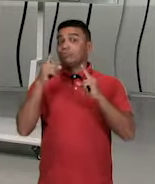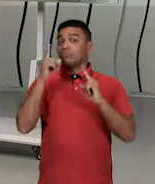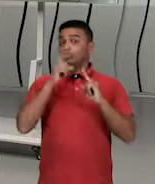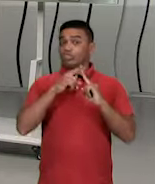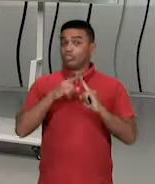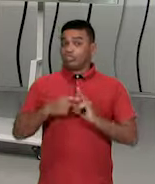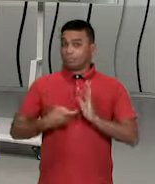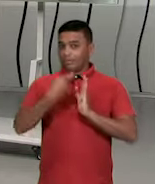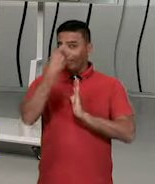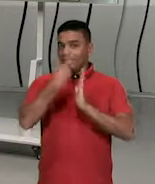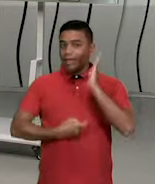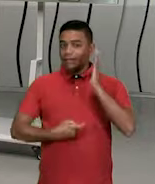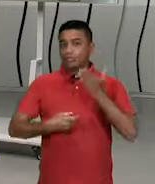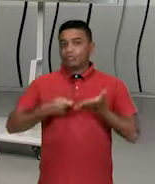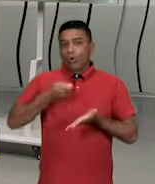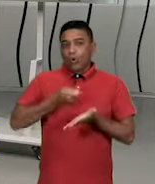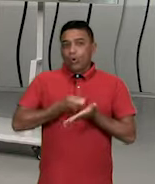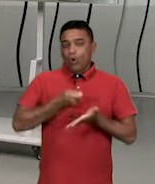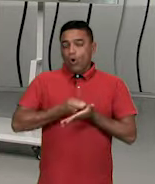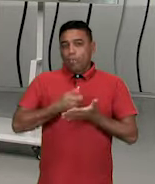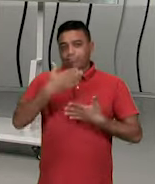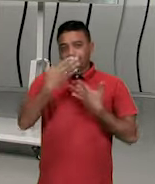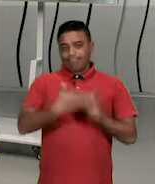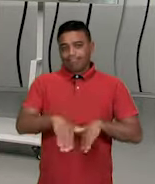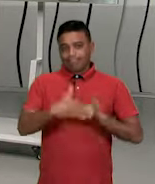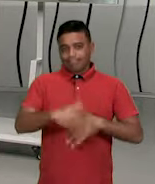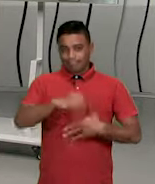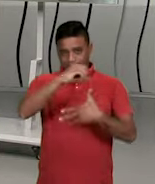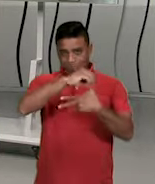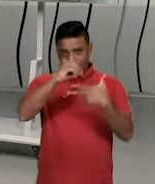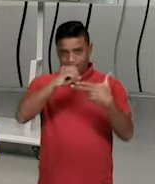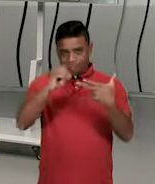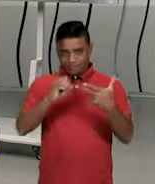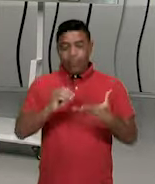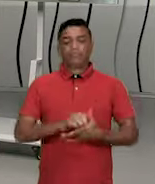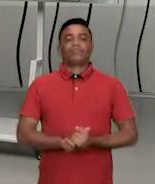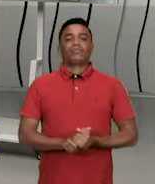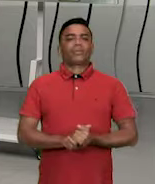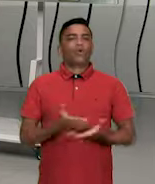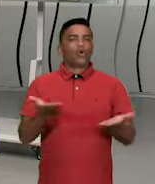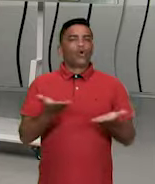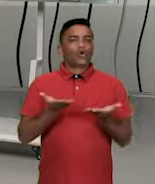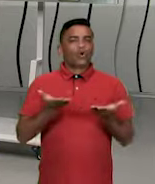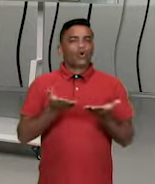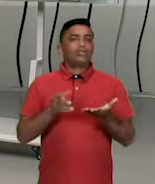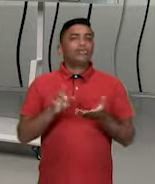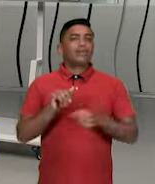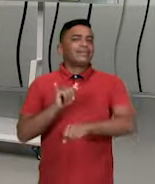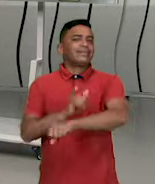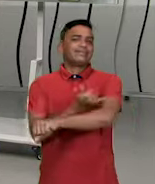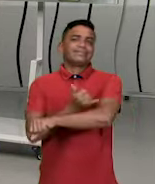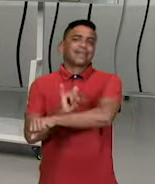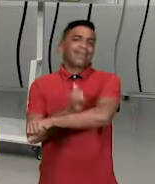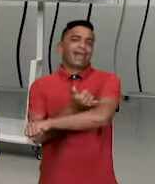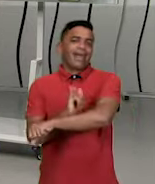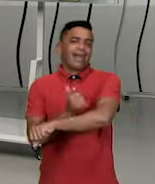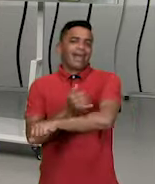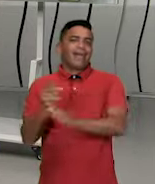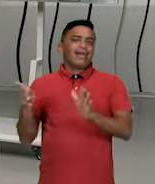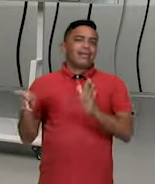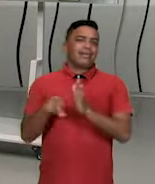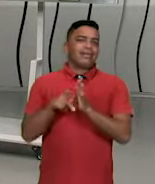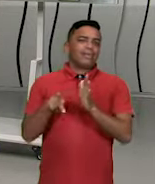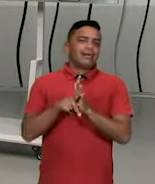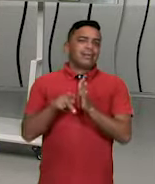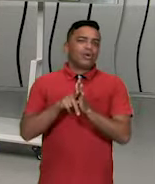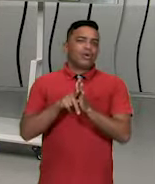textual exigido pelo exame, tá? Hoje nós vamos falar de estratégias